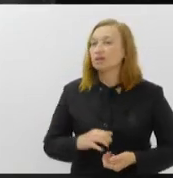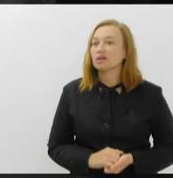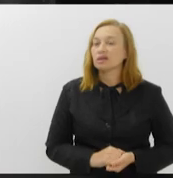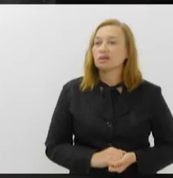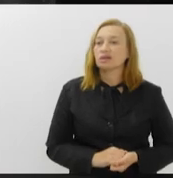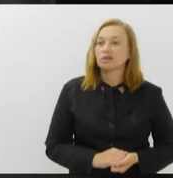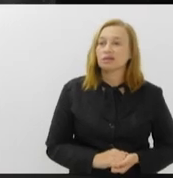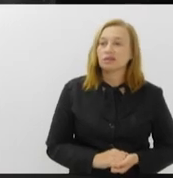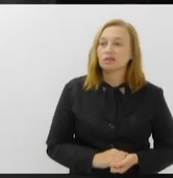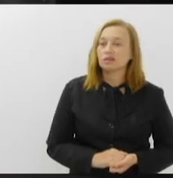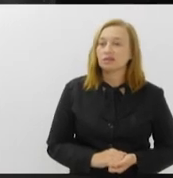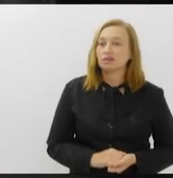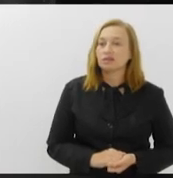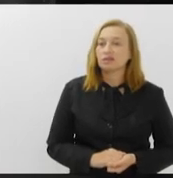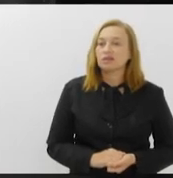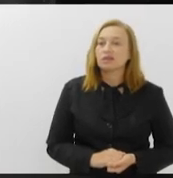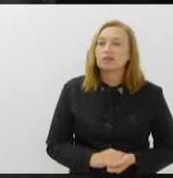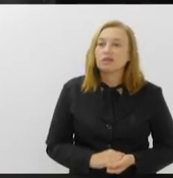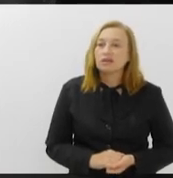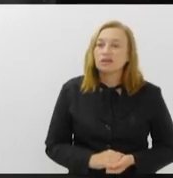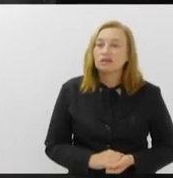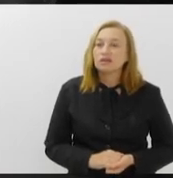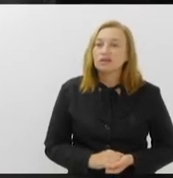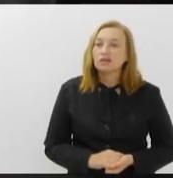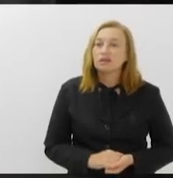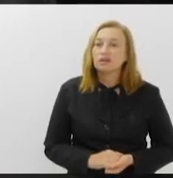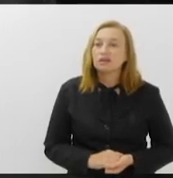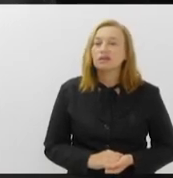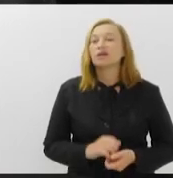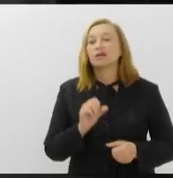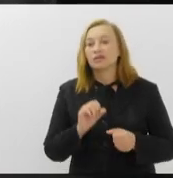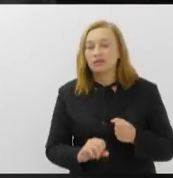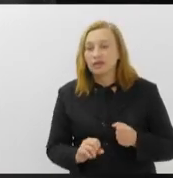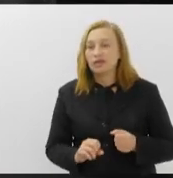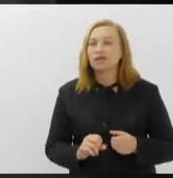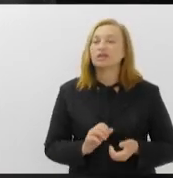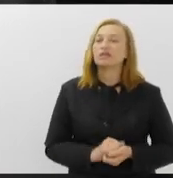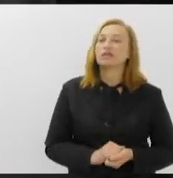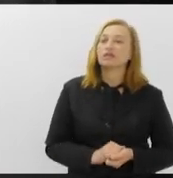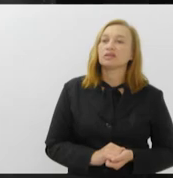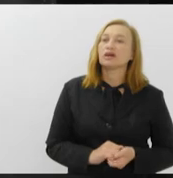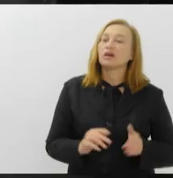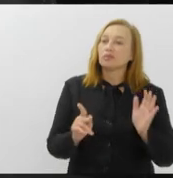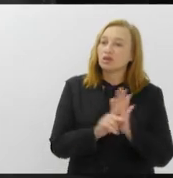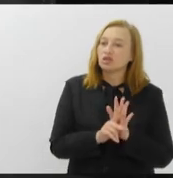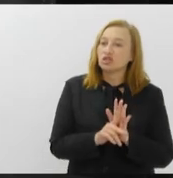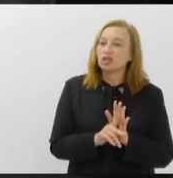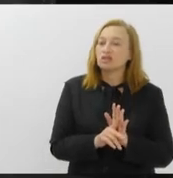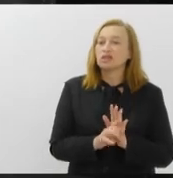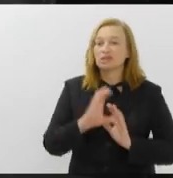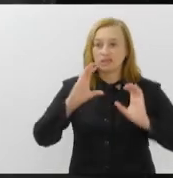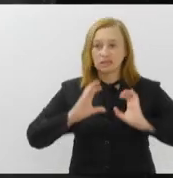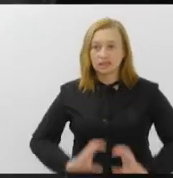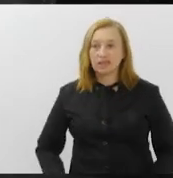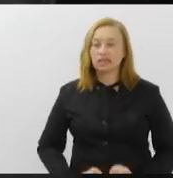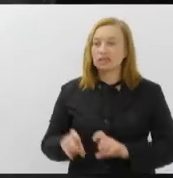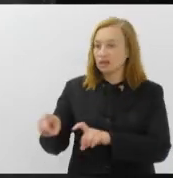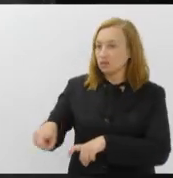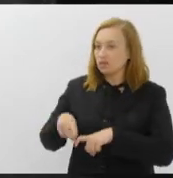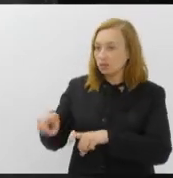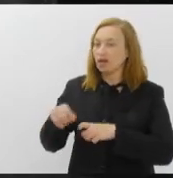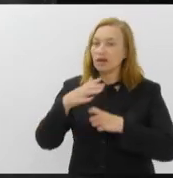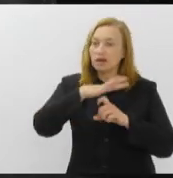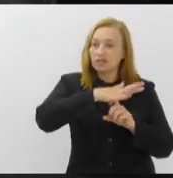representando, tem executado, realizado, implementado aí nos projetos de cidadania rural, feiras da